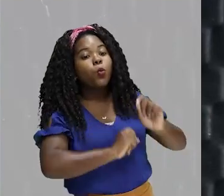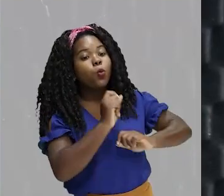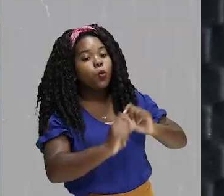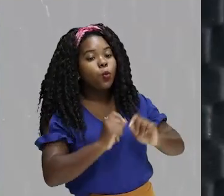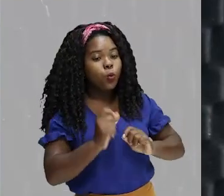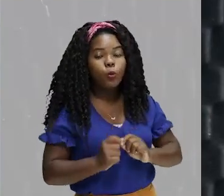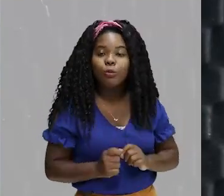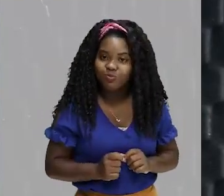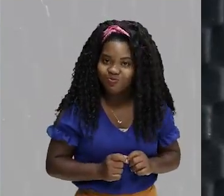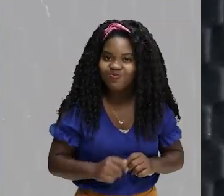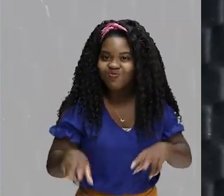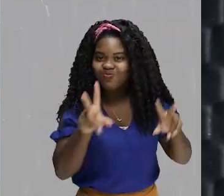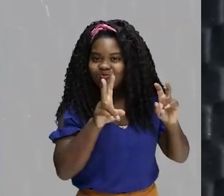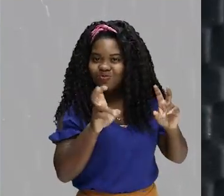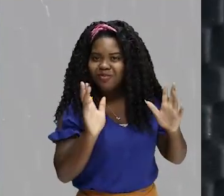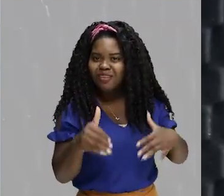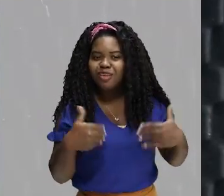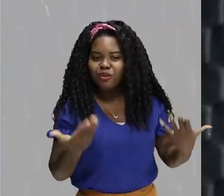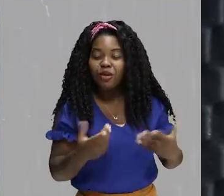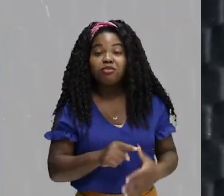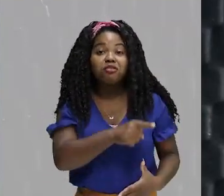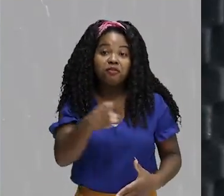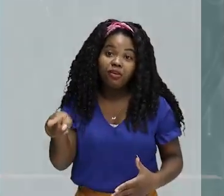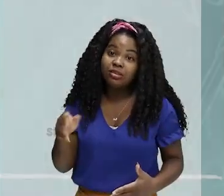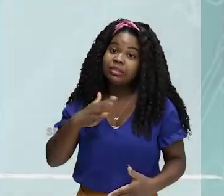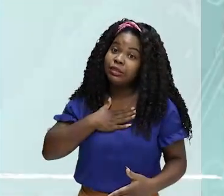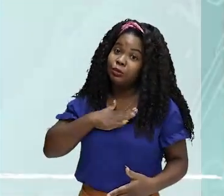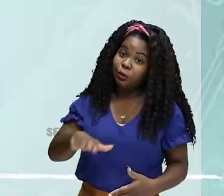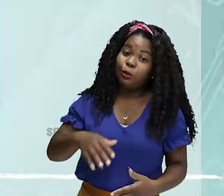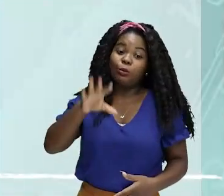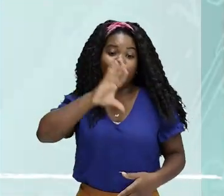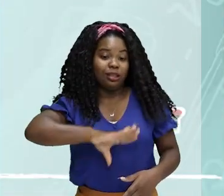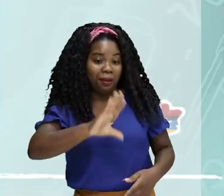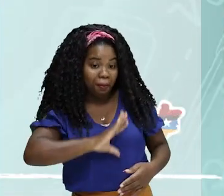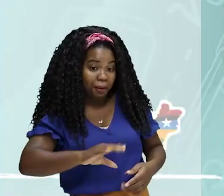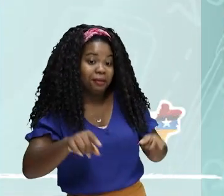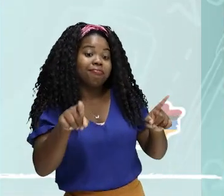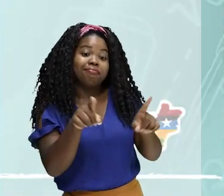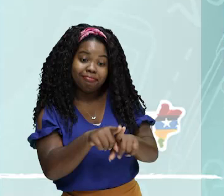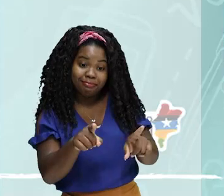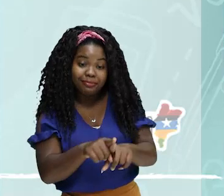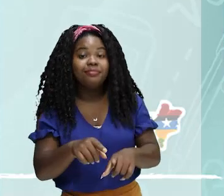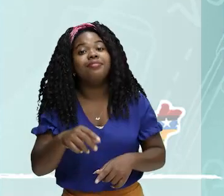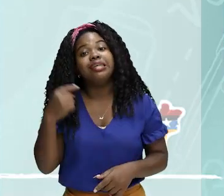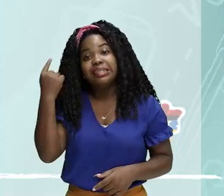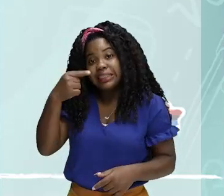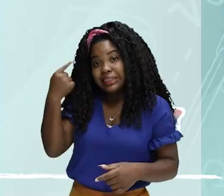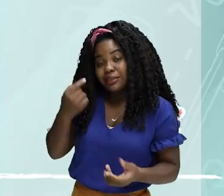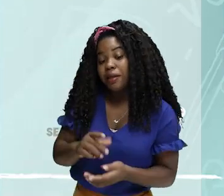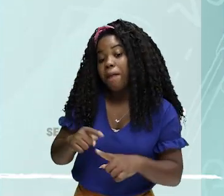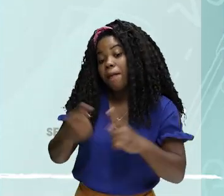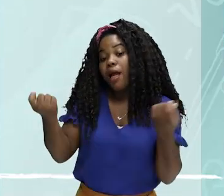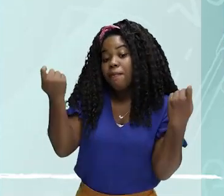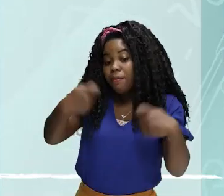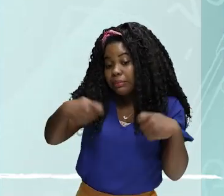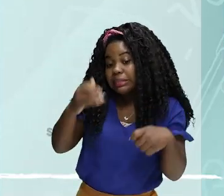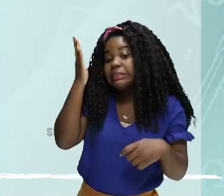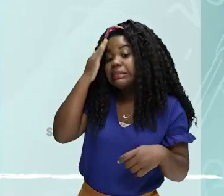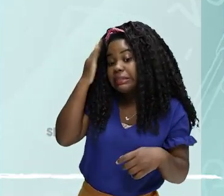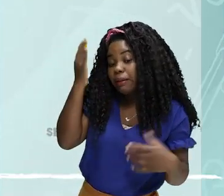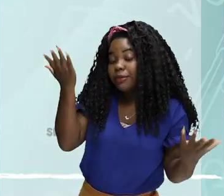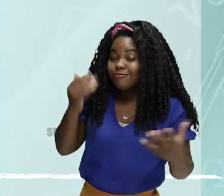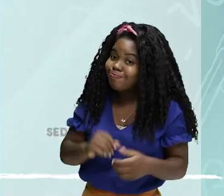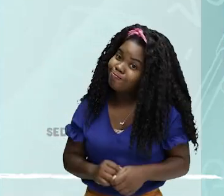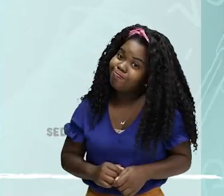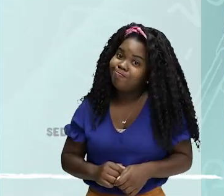um assunto que vocês não gostam, nem em português e nem em idioma nenhum. Mas é preciso a gente saber se